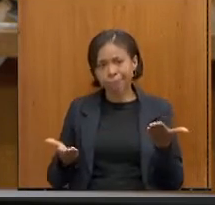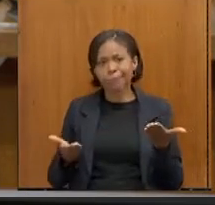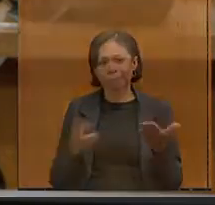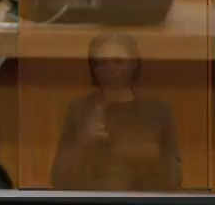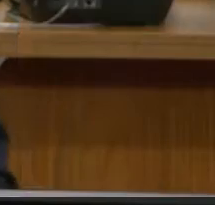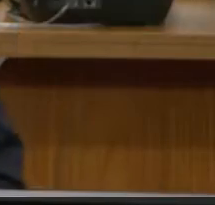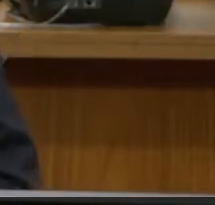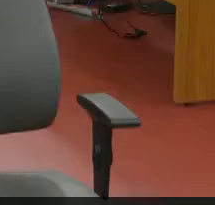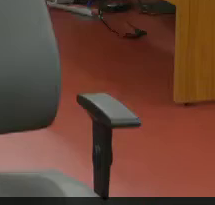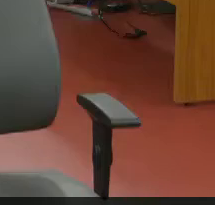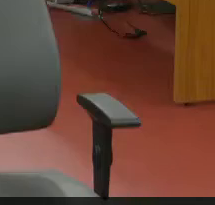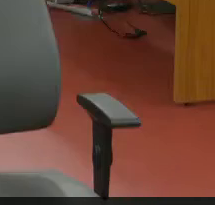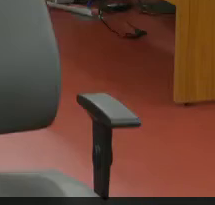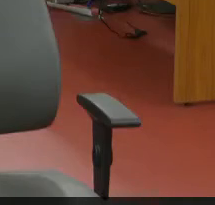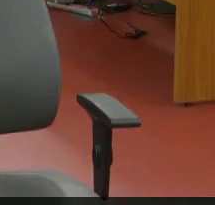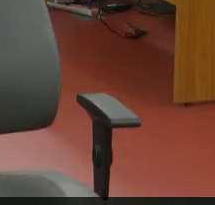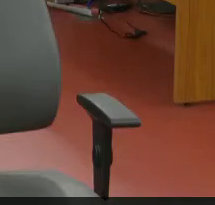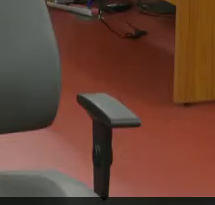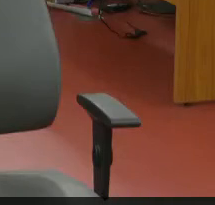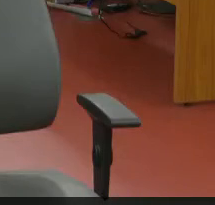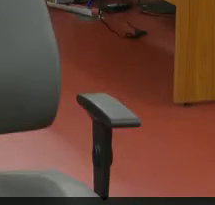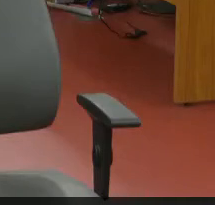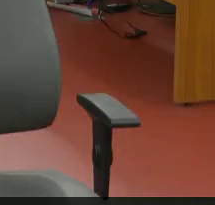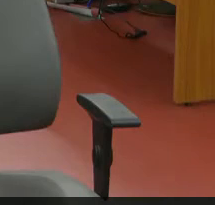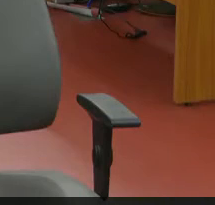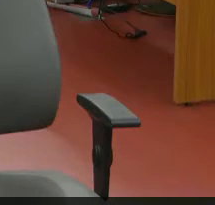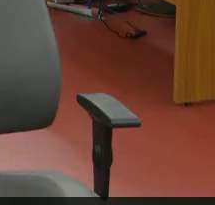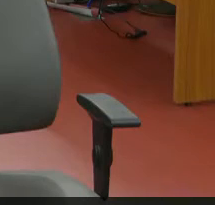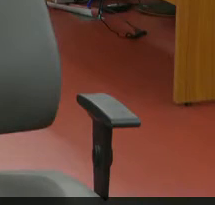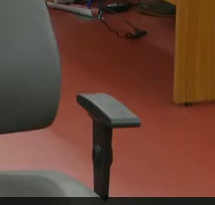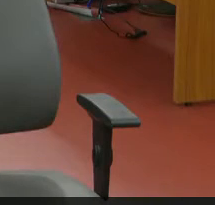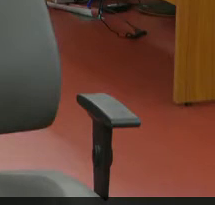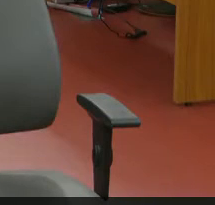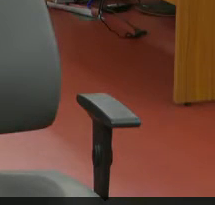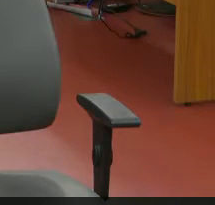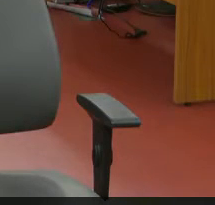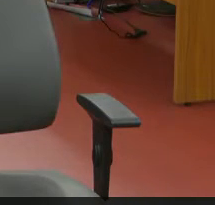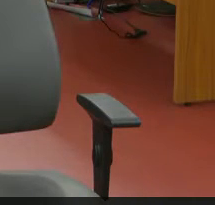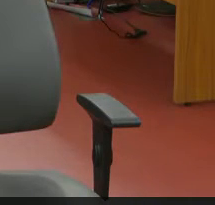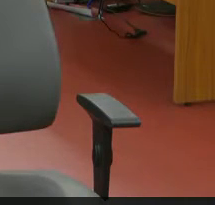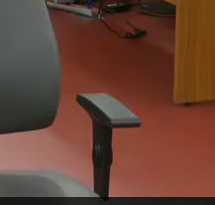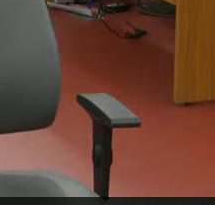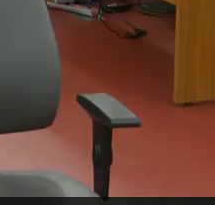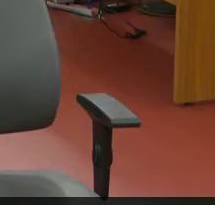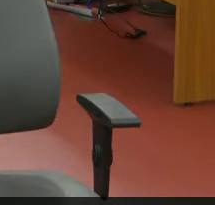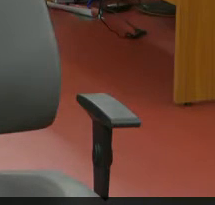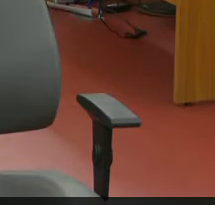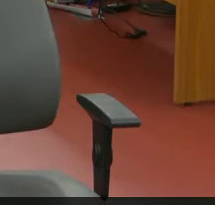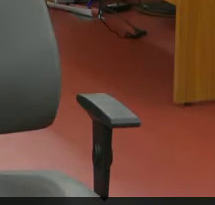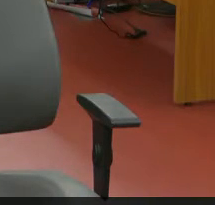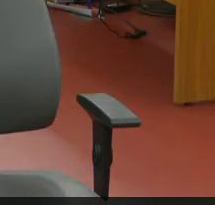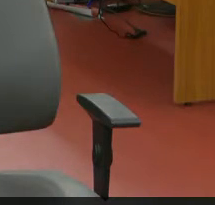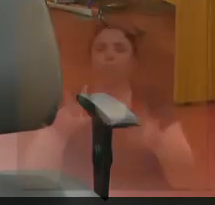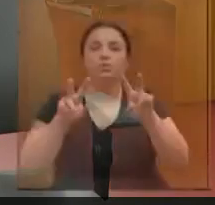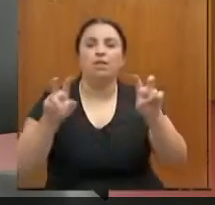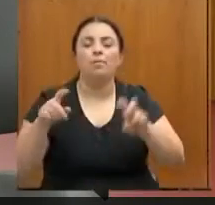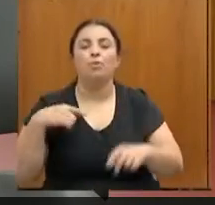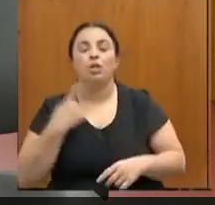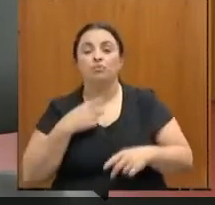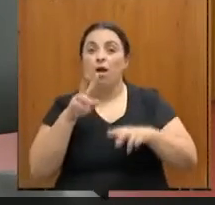concessões de Calda ficar porque Deputado sobre todos os outros temos a gente está eu na verdade assim